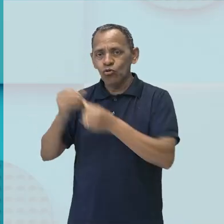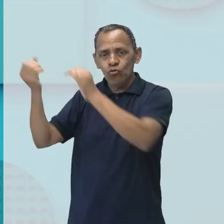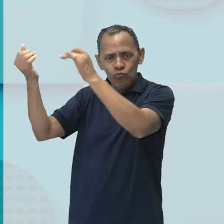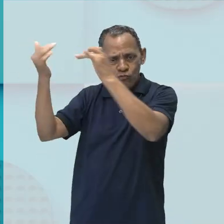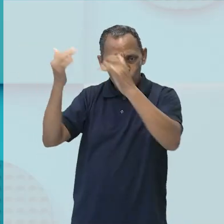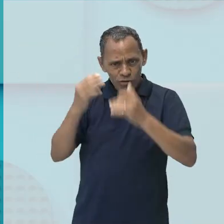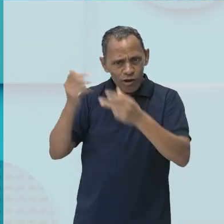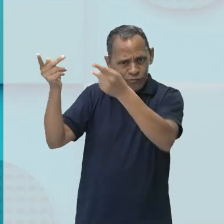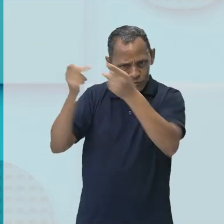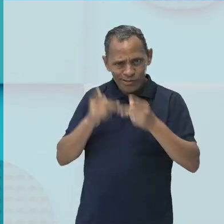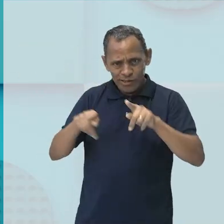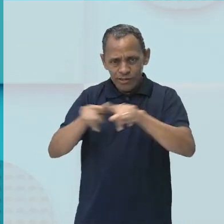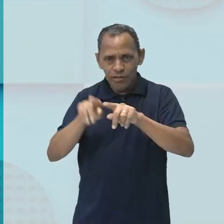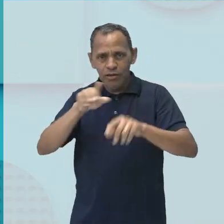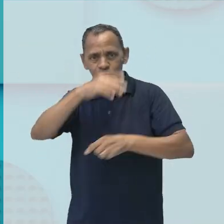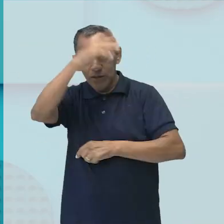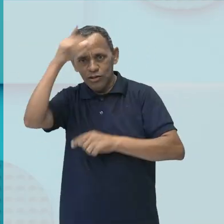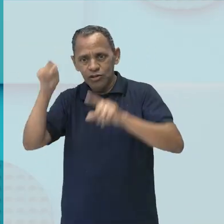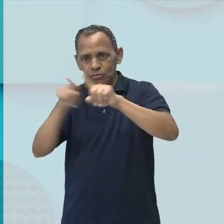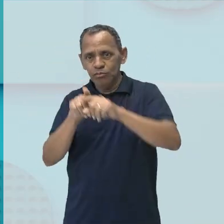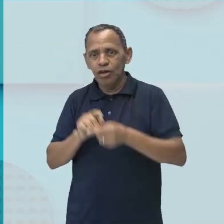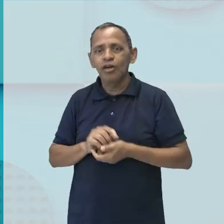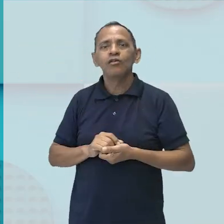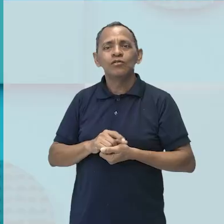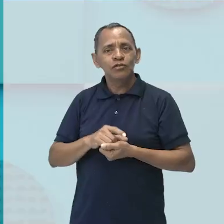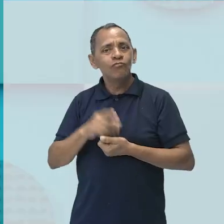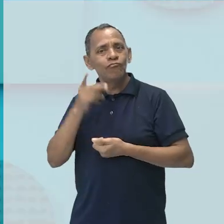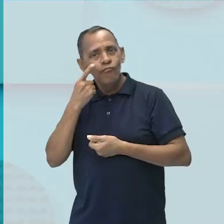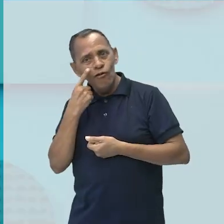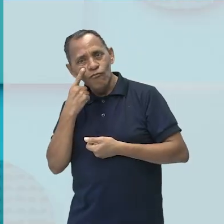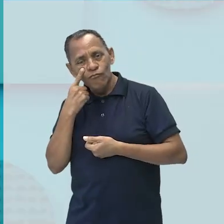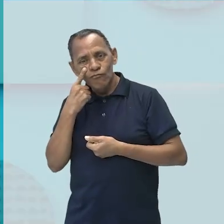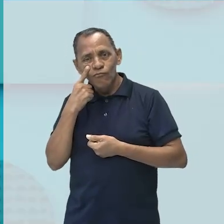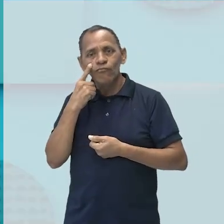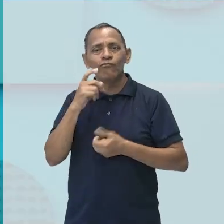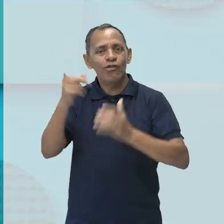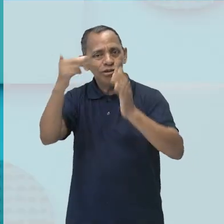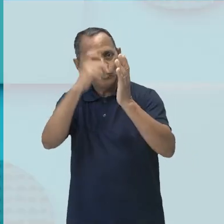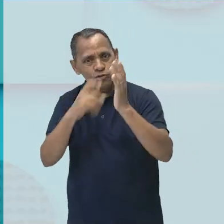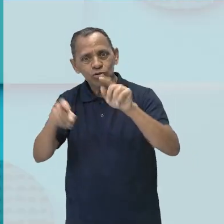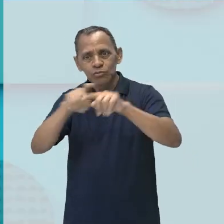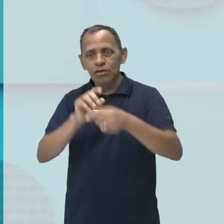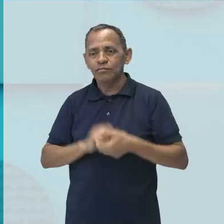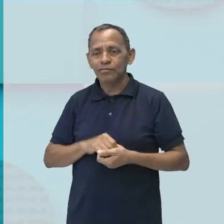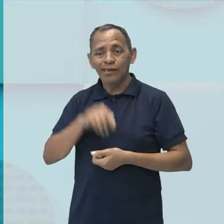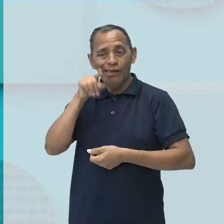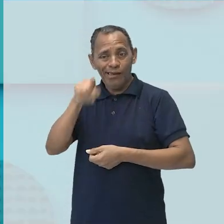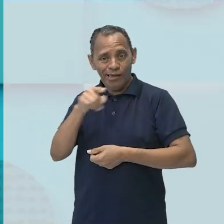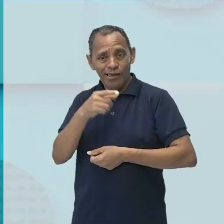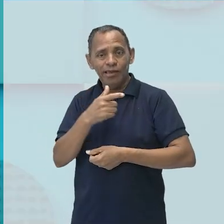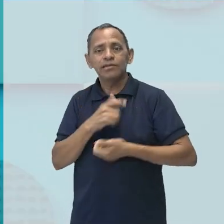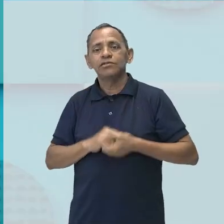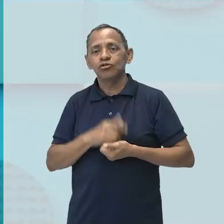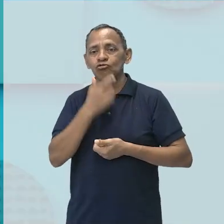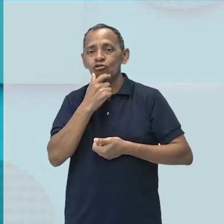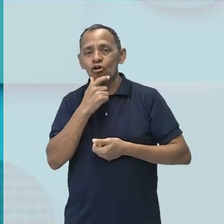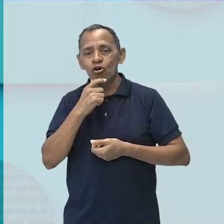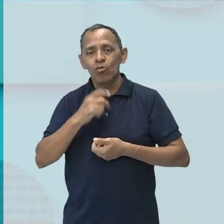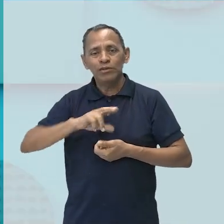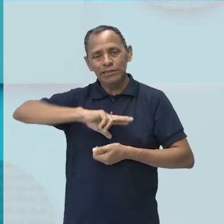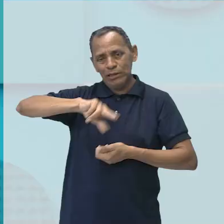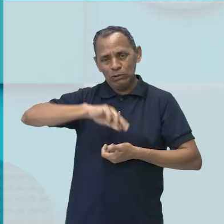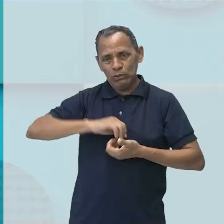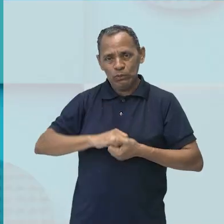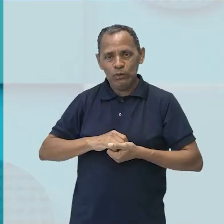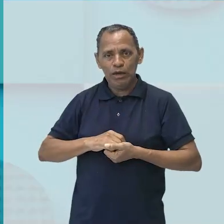aí que o Rai, ele pinta nas ruas, ou seja, ele não é amazonense, ele é baiano, mas veio para cá